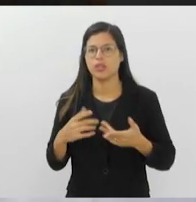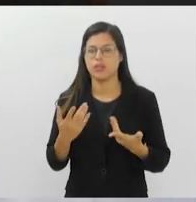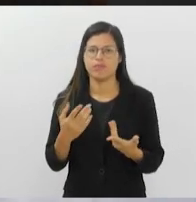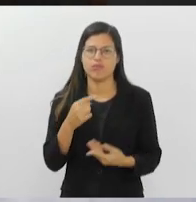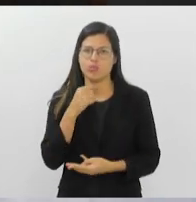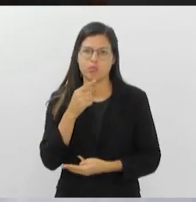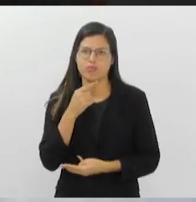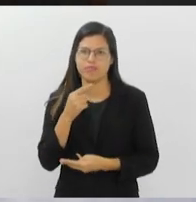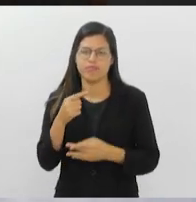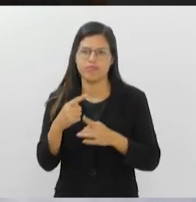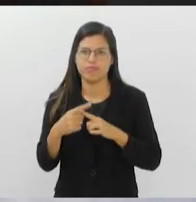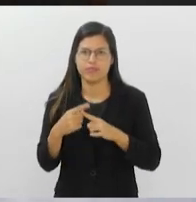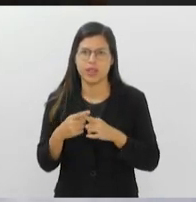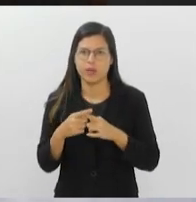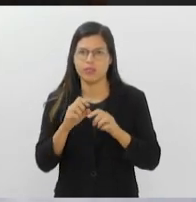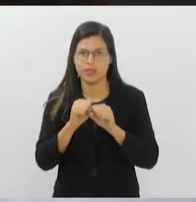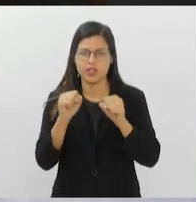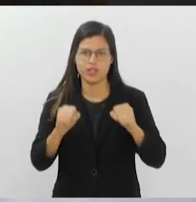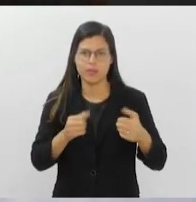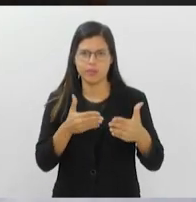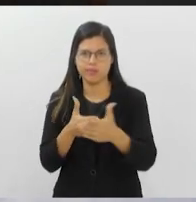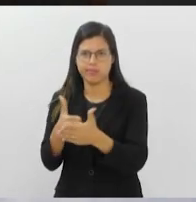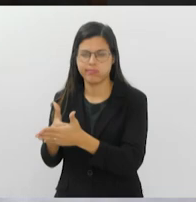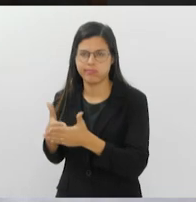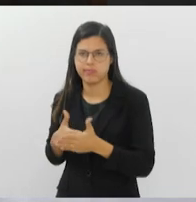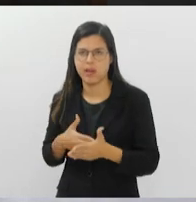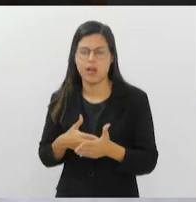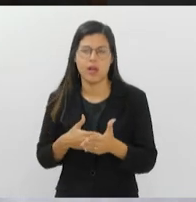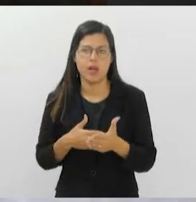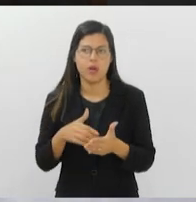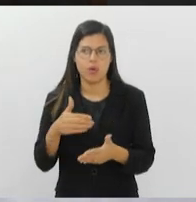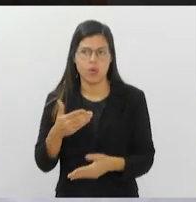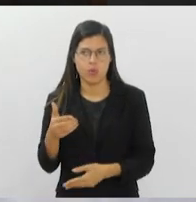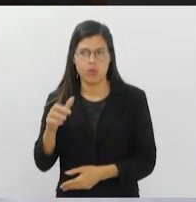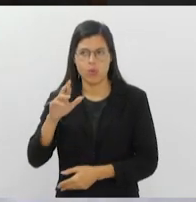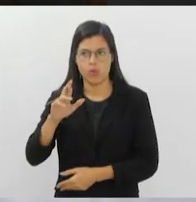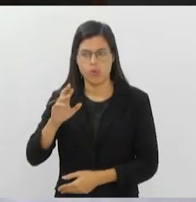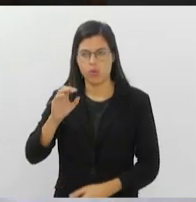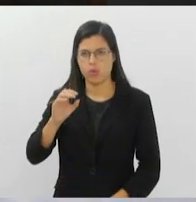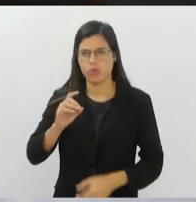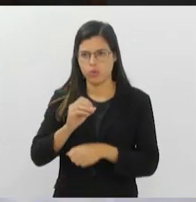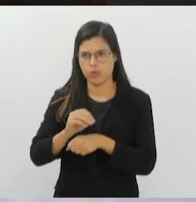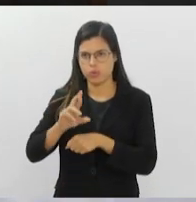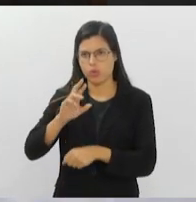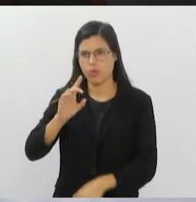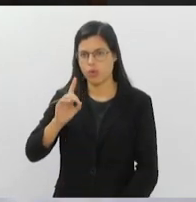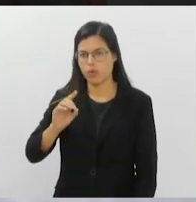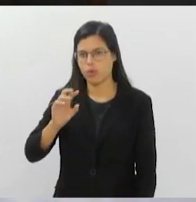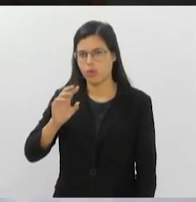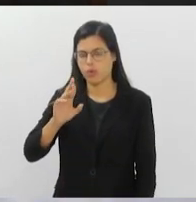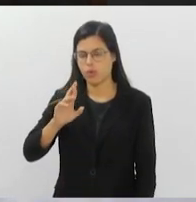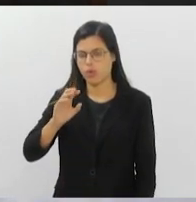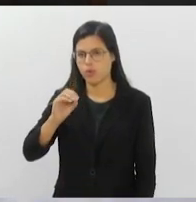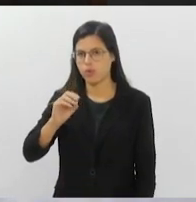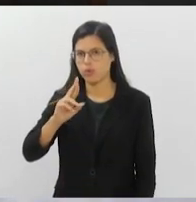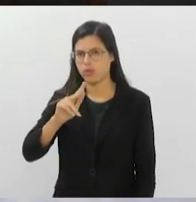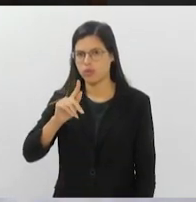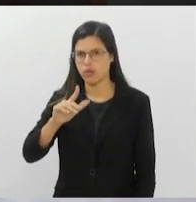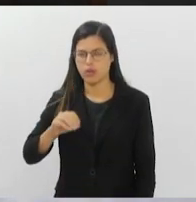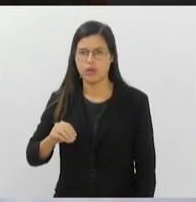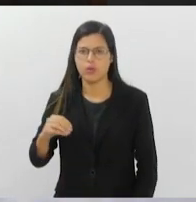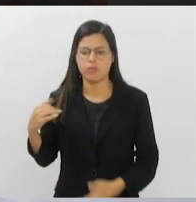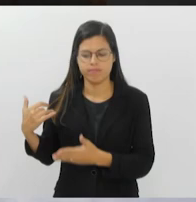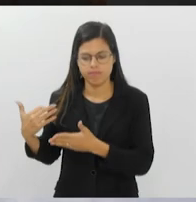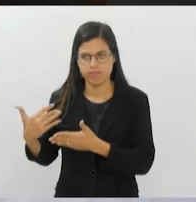ainda impõe. E o companheiro doutor Rodrigo Macedo Pacheco tem ao longo da sua trajetória, seja